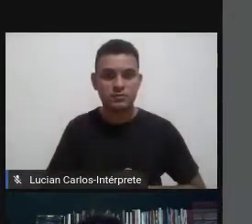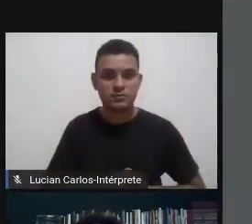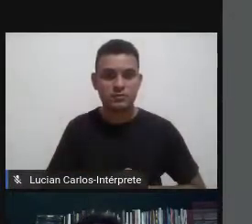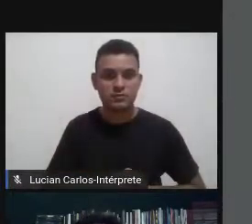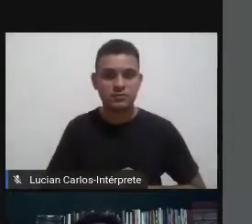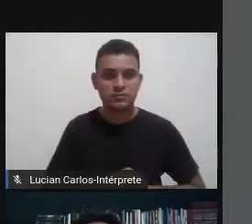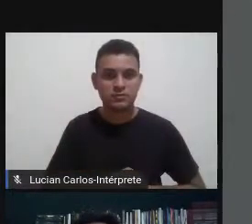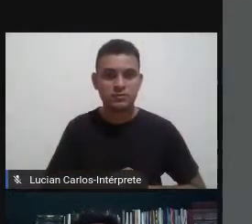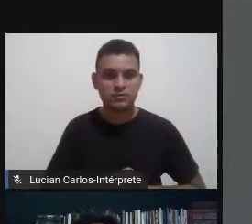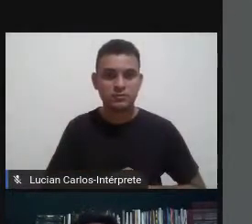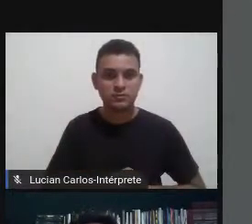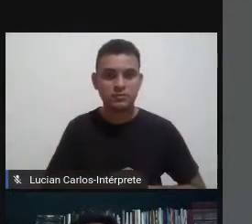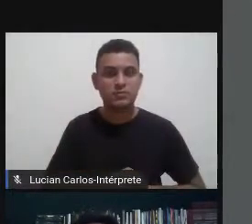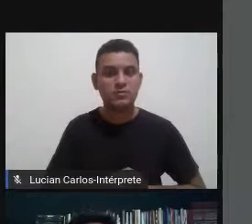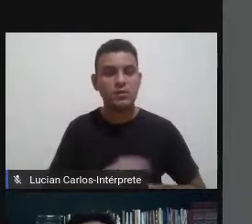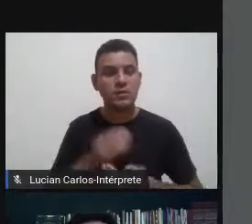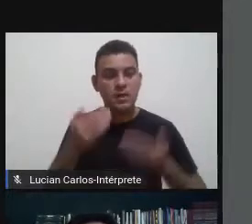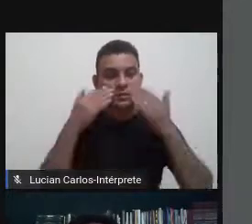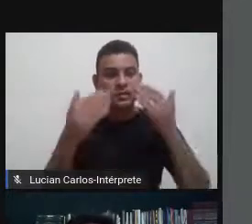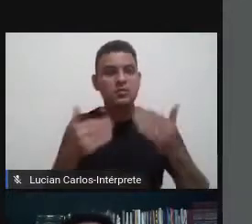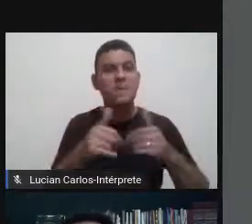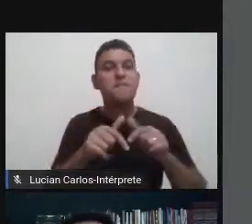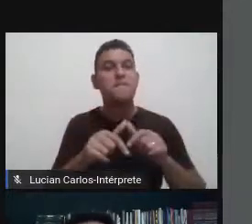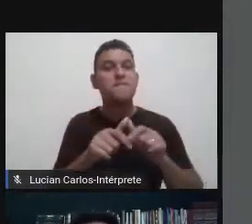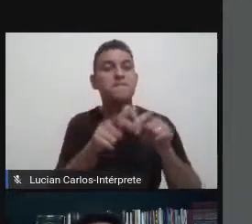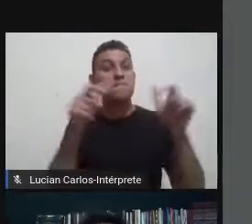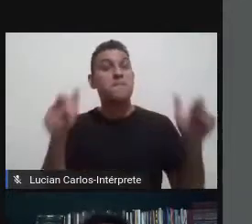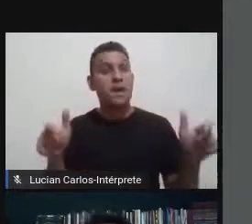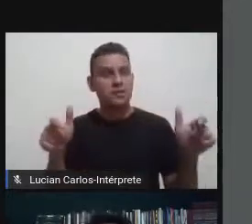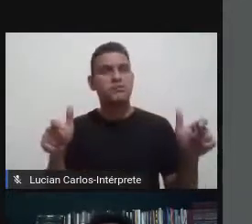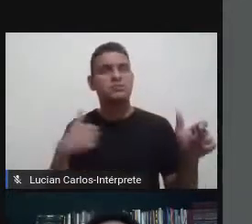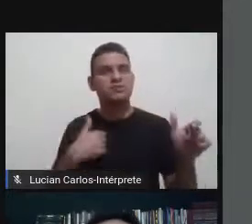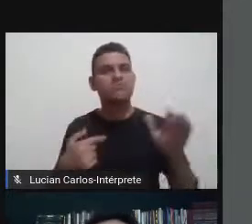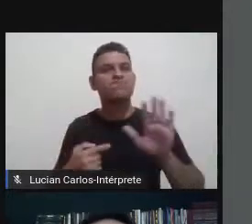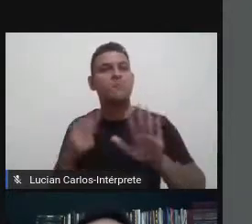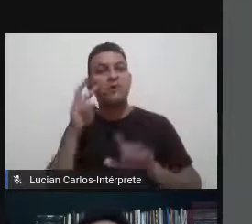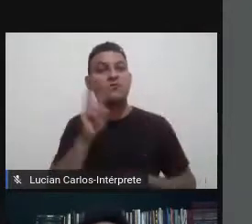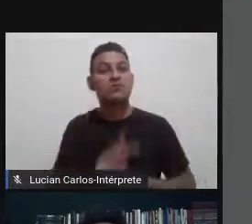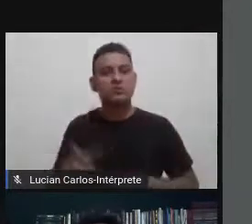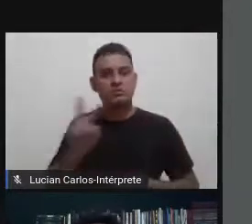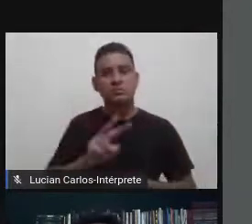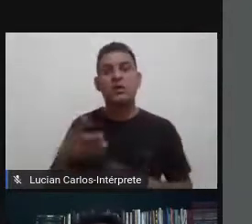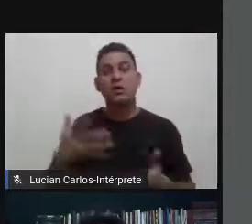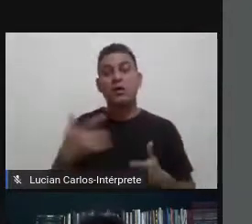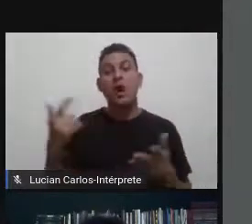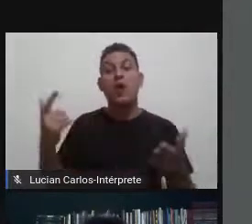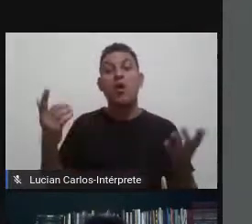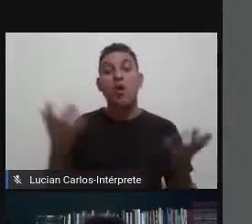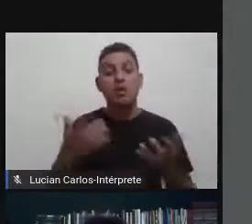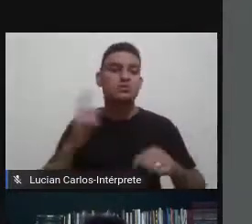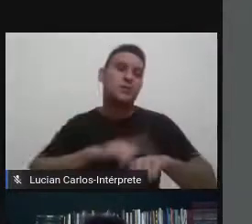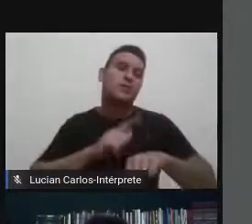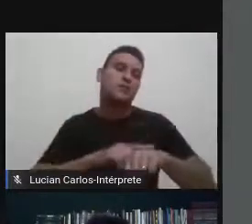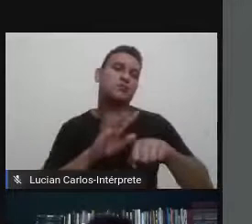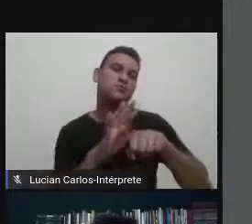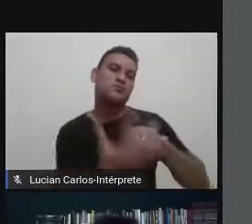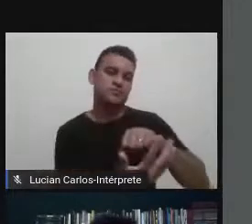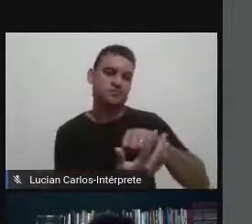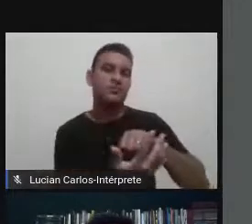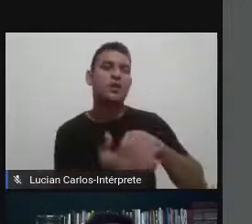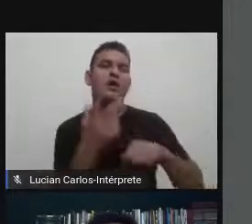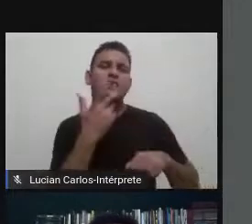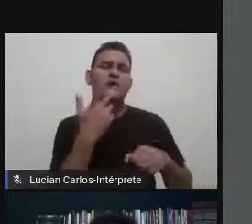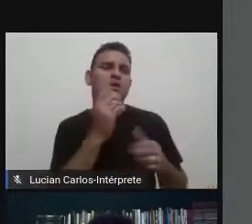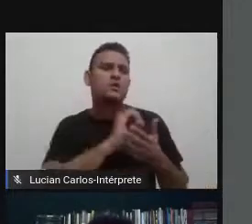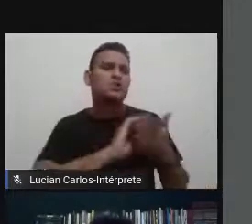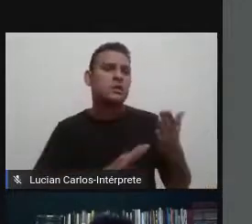aparecendo com muito mais visibilidade agora, nesse momento de pandemia. E falar em